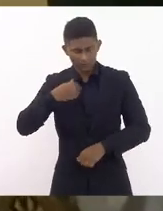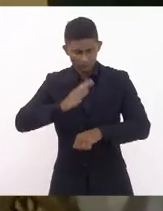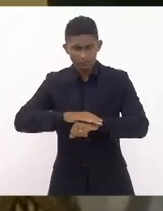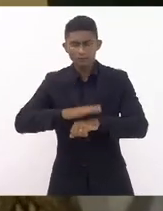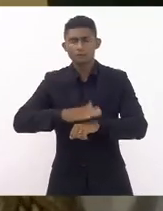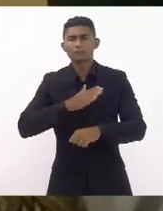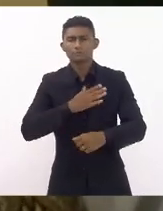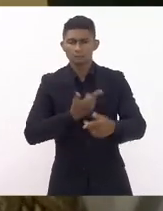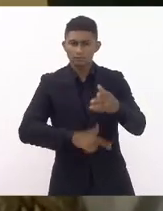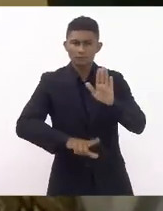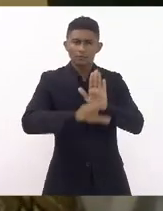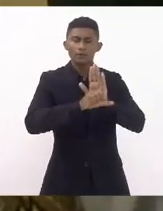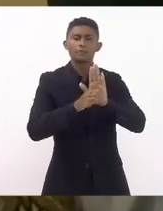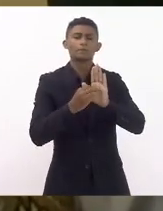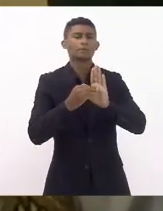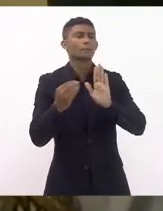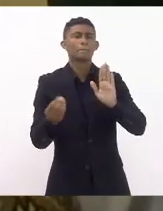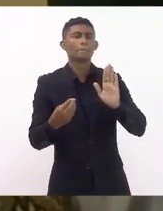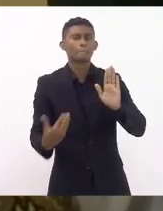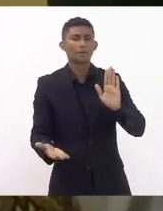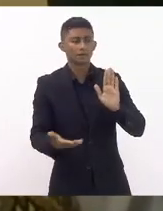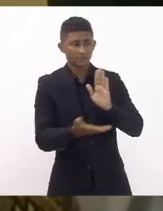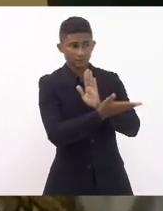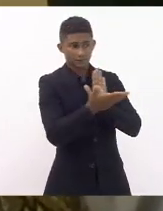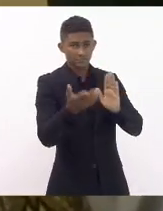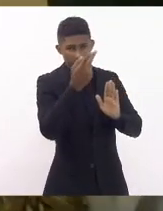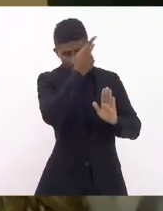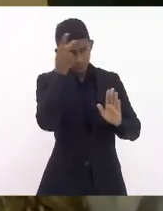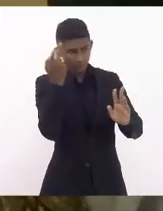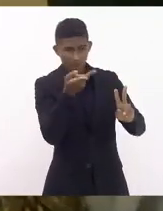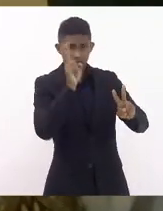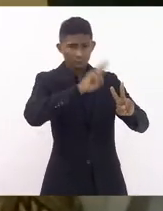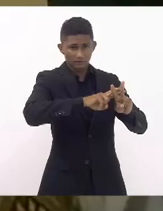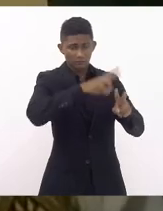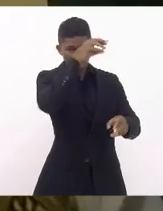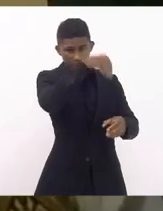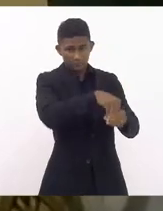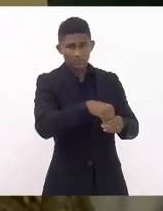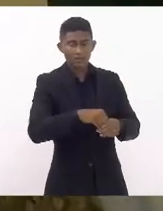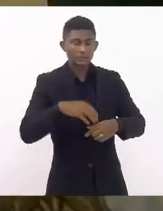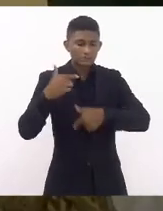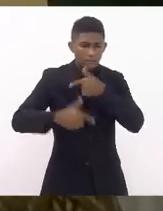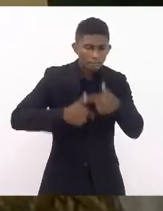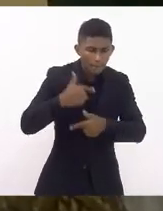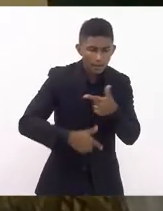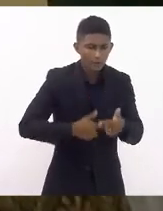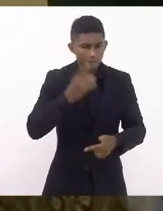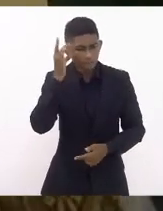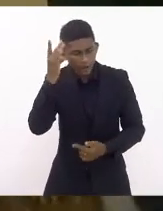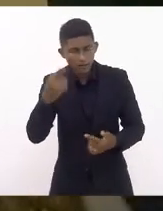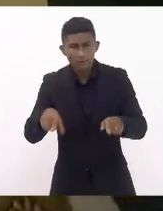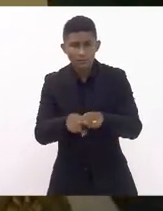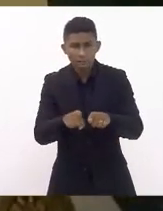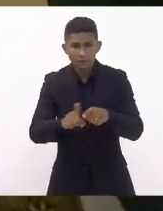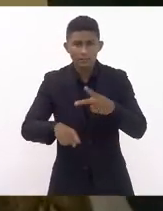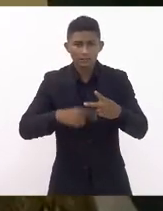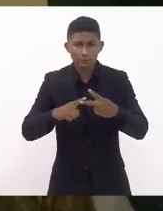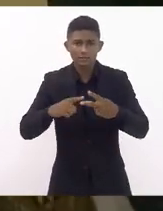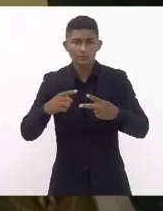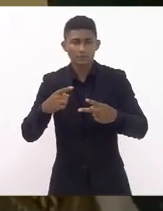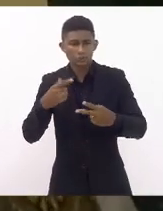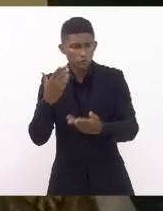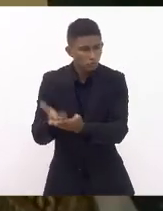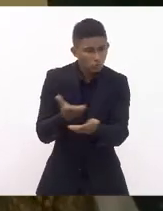para facilitar o trabalho dos presos, para facilitar o estudo dos presos e até yoga nos presídios. E,